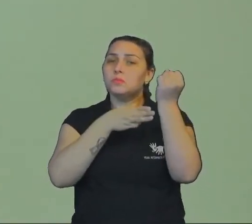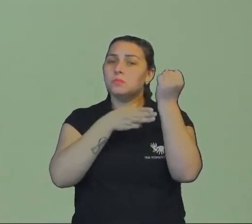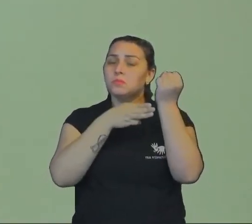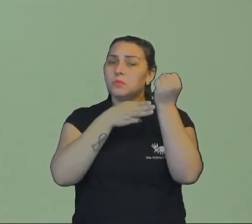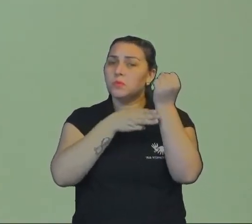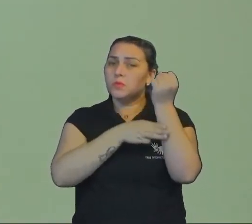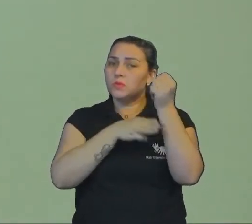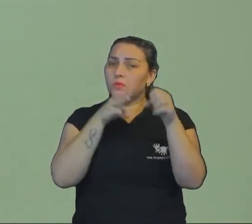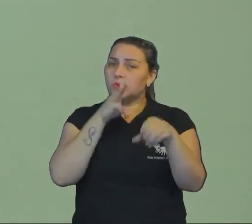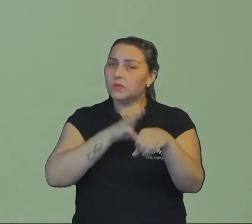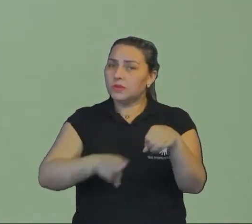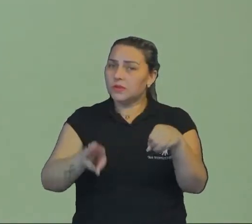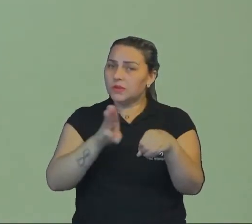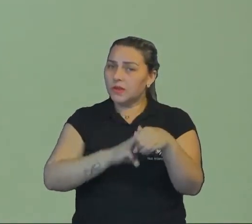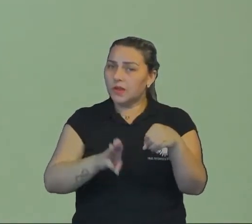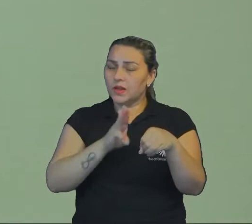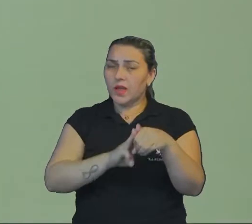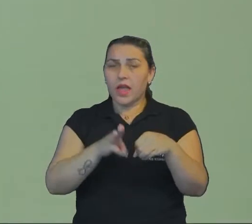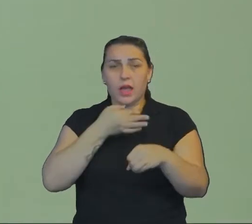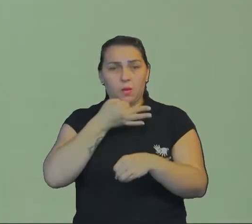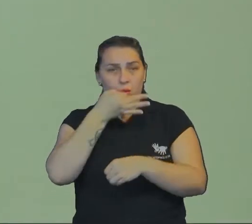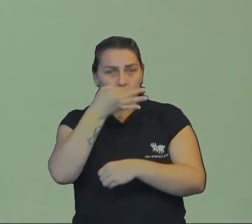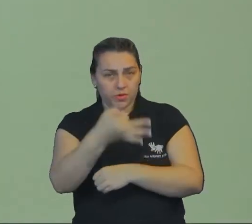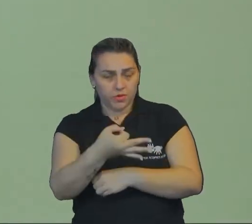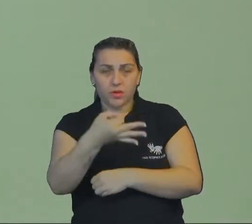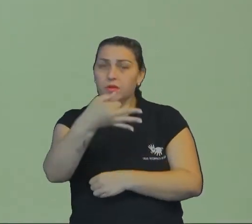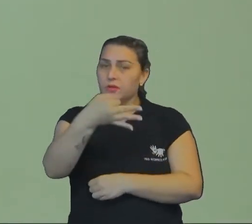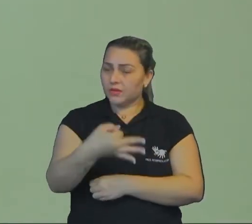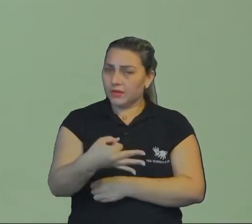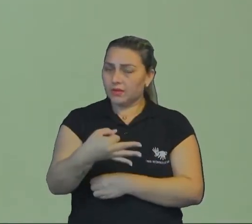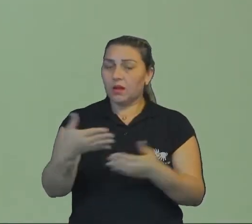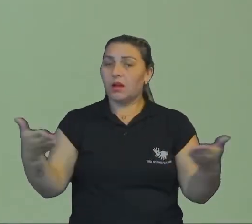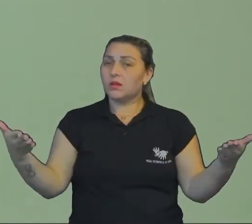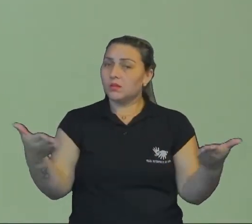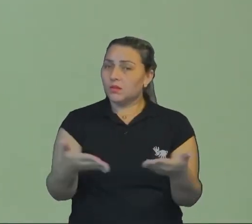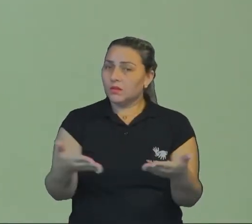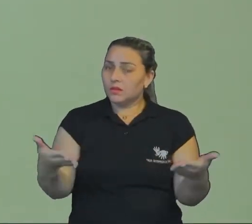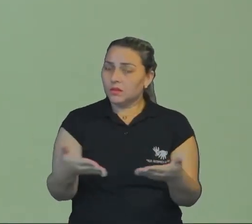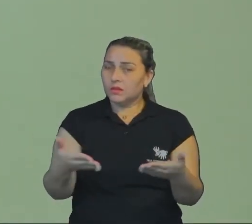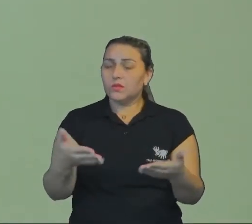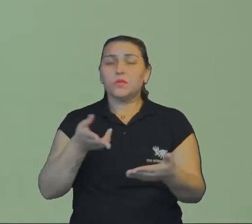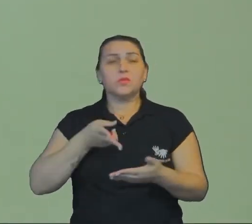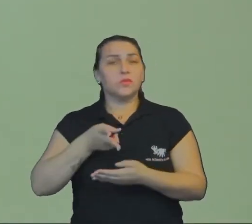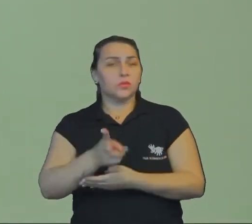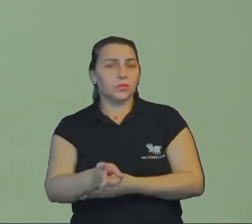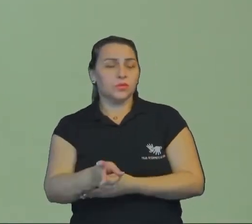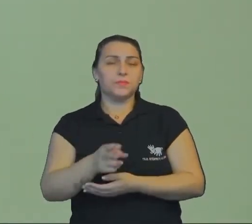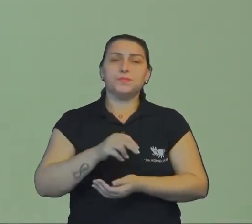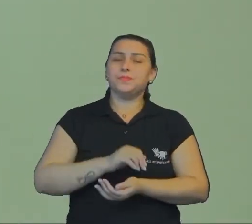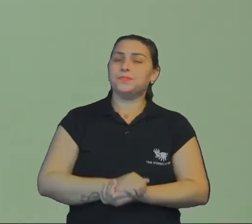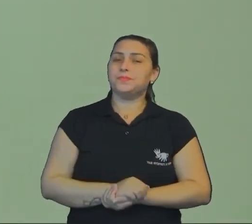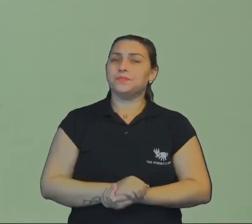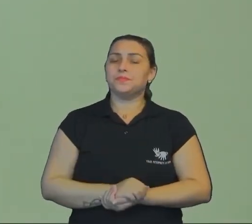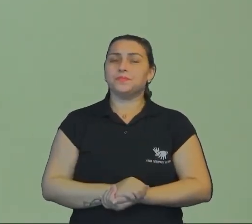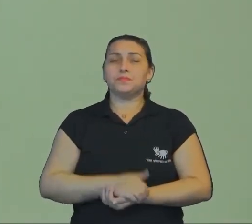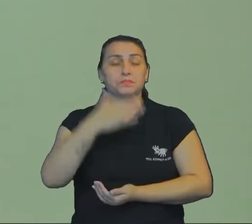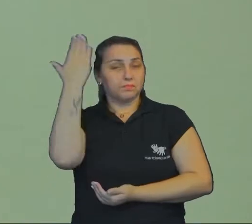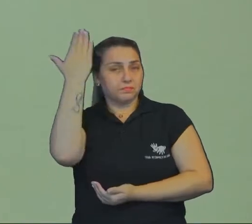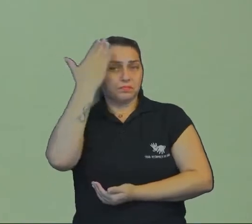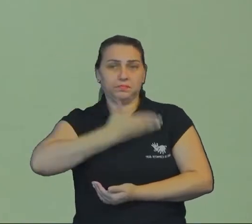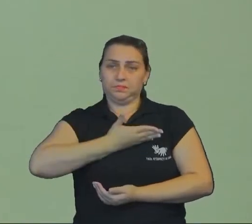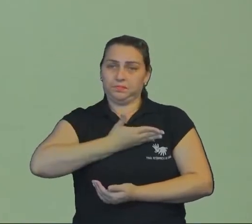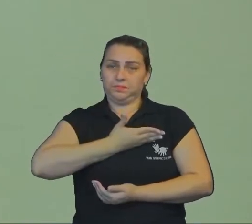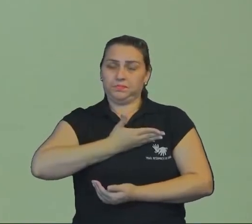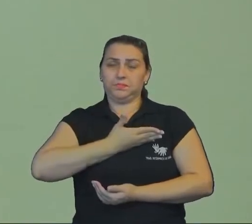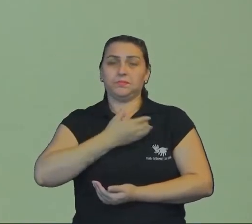de vista, uma opinião, certo? Agora, vamos continuar assim. Prova disso é